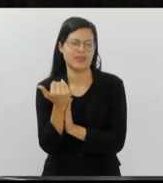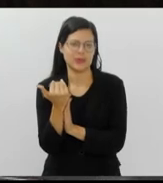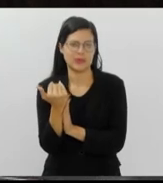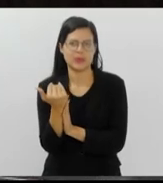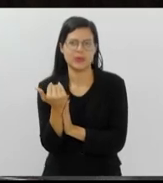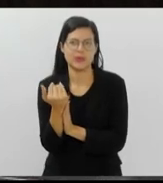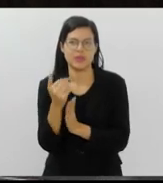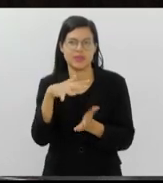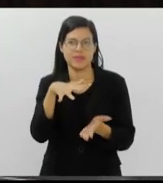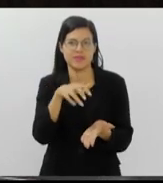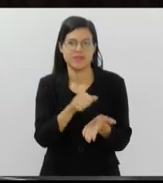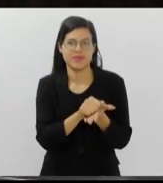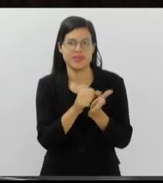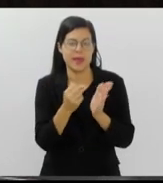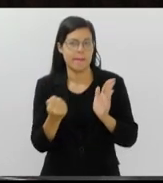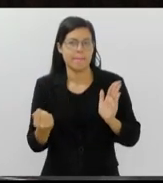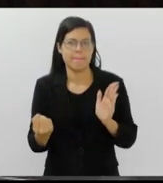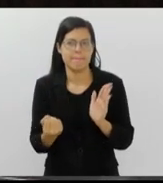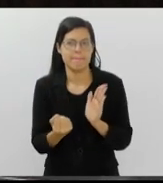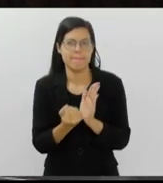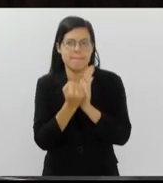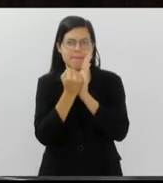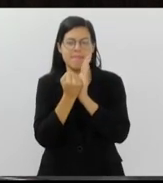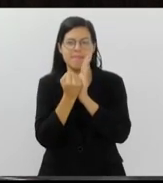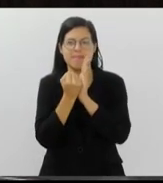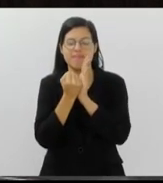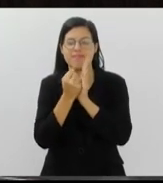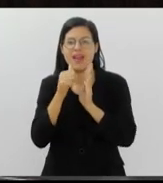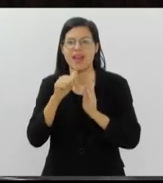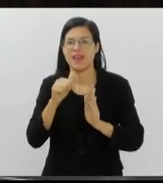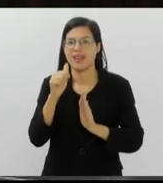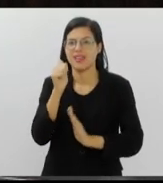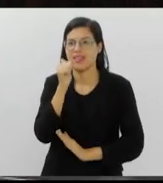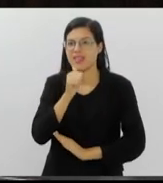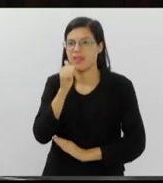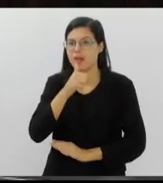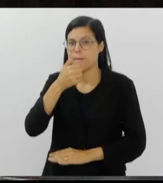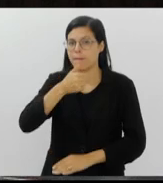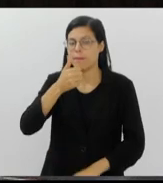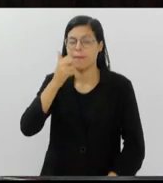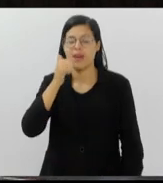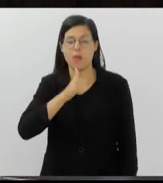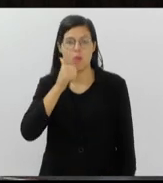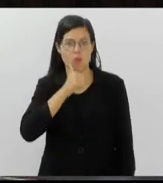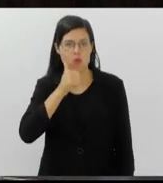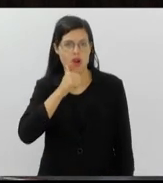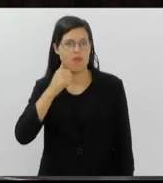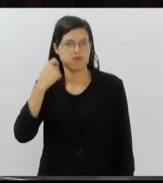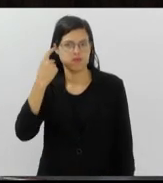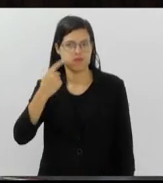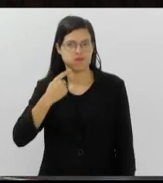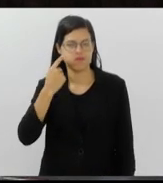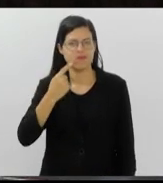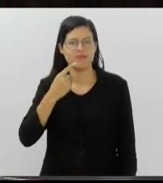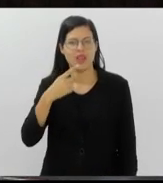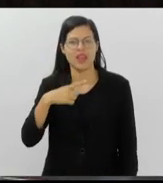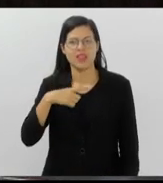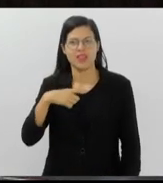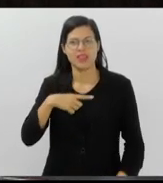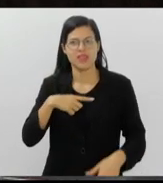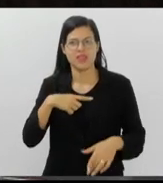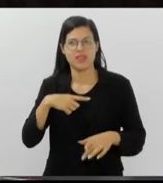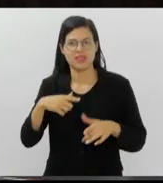o legado da nossa patrona da advocacia, a primeira mulher a obter o